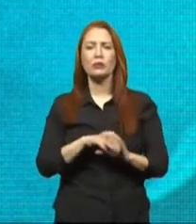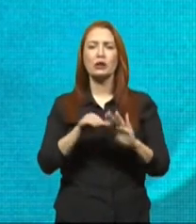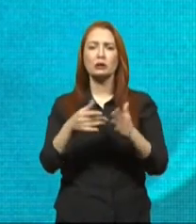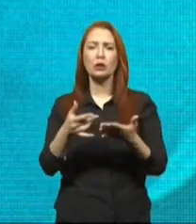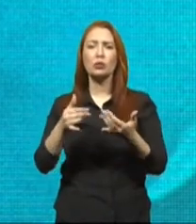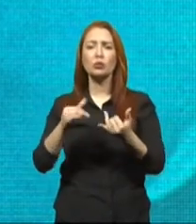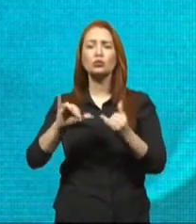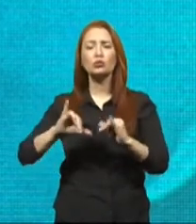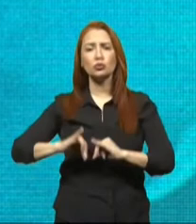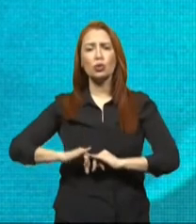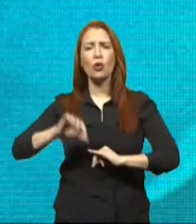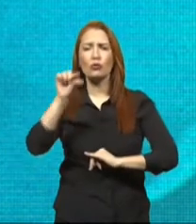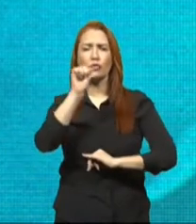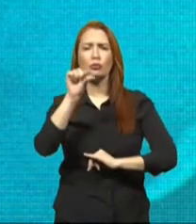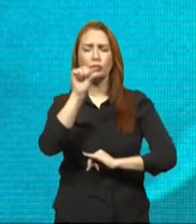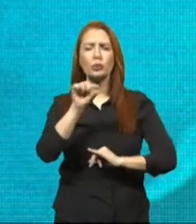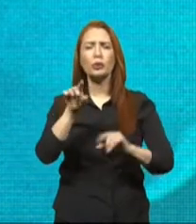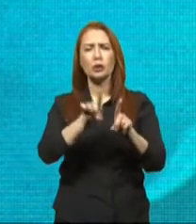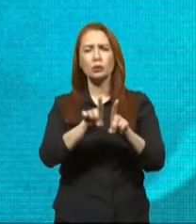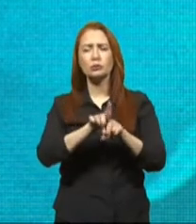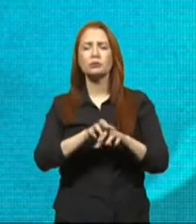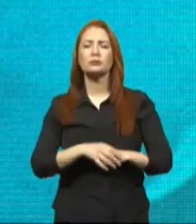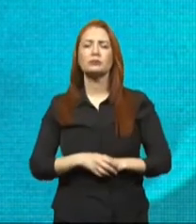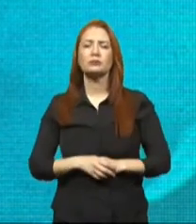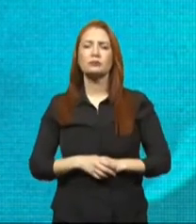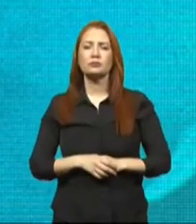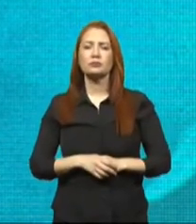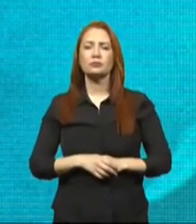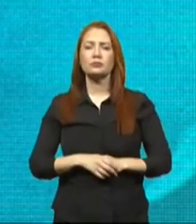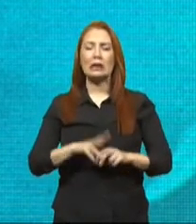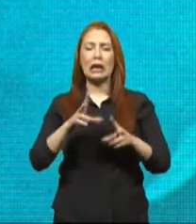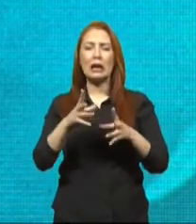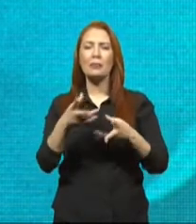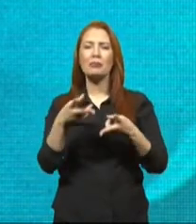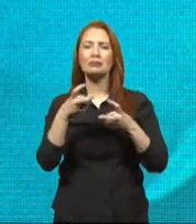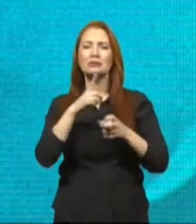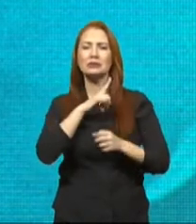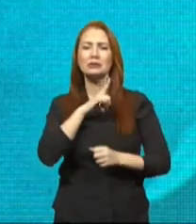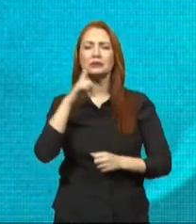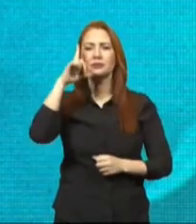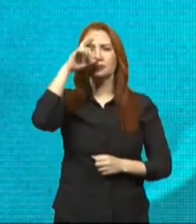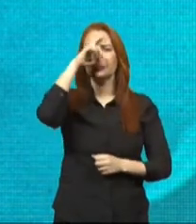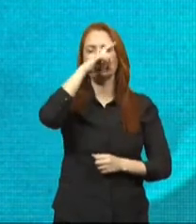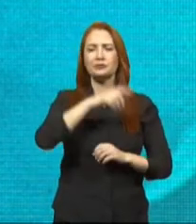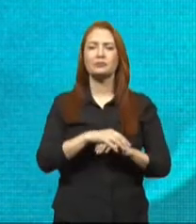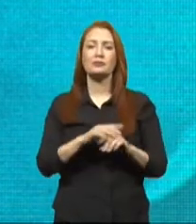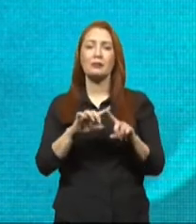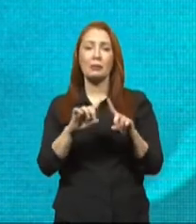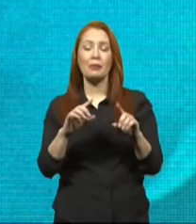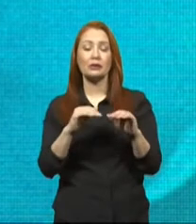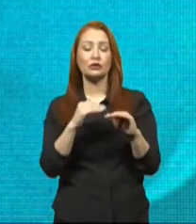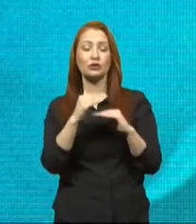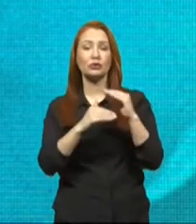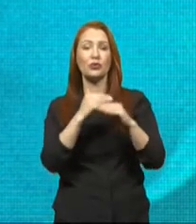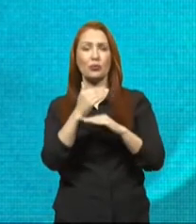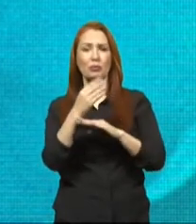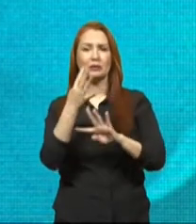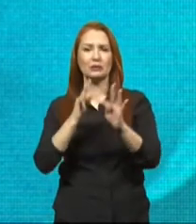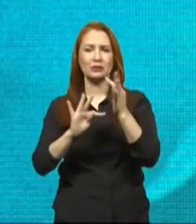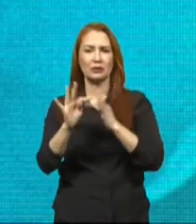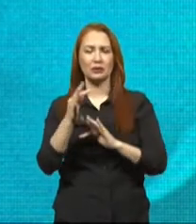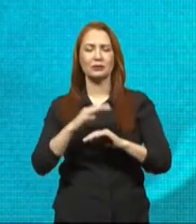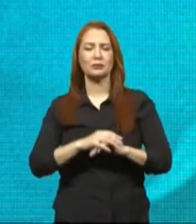esse embate, né? Bem no comecinho, essa dificuldade, né? Uhum. Mas o desenvolvimento de tecnologias talvez